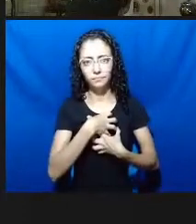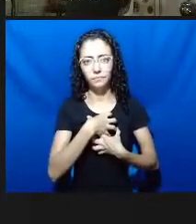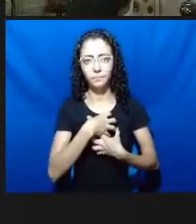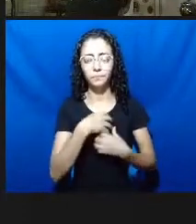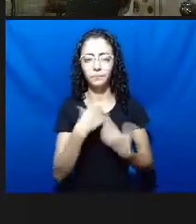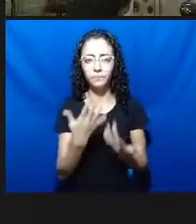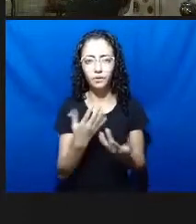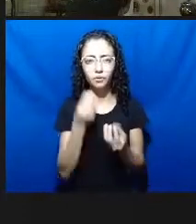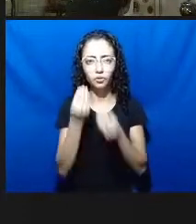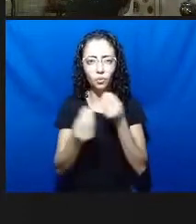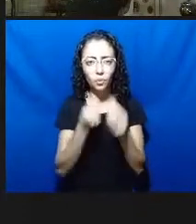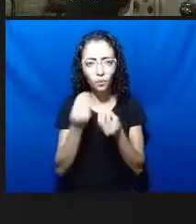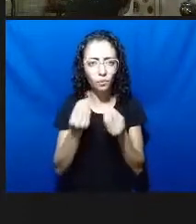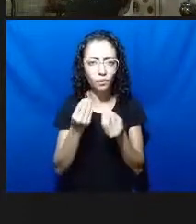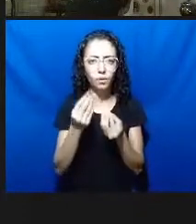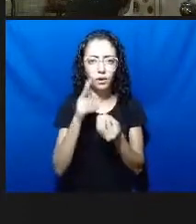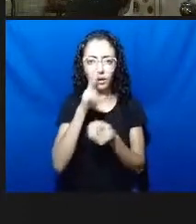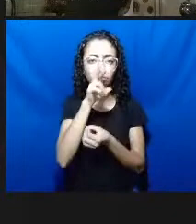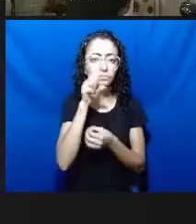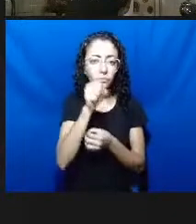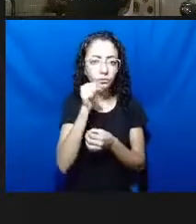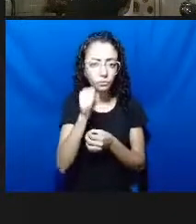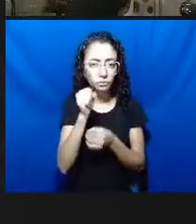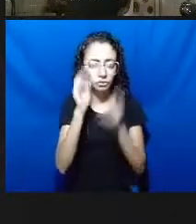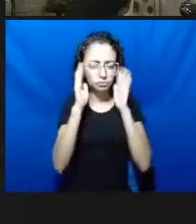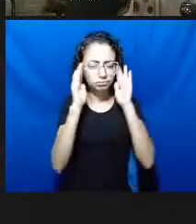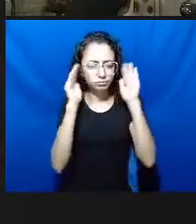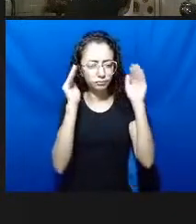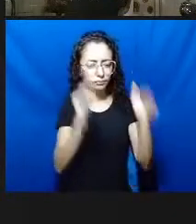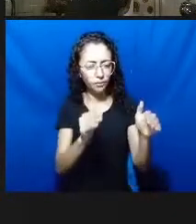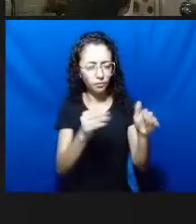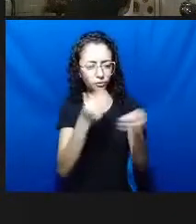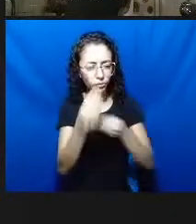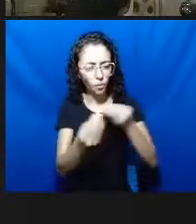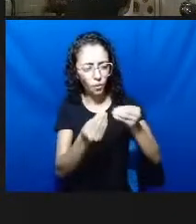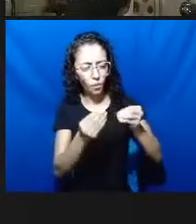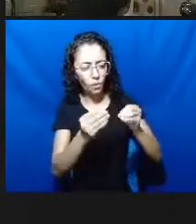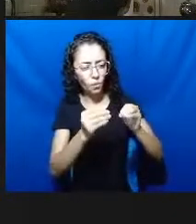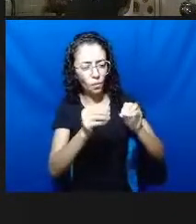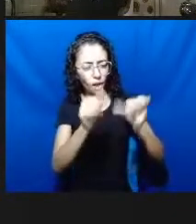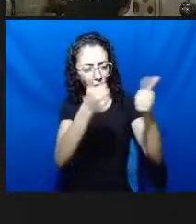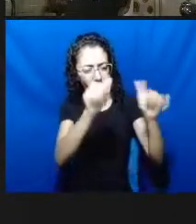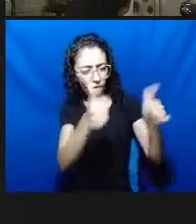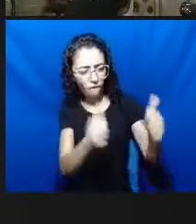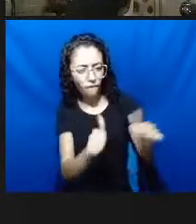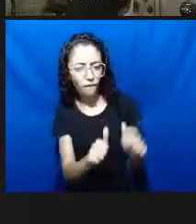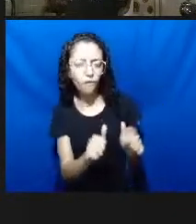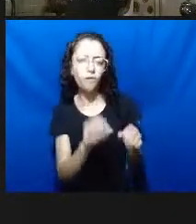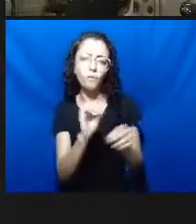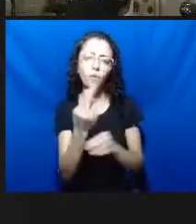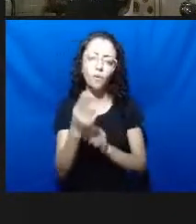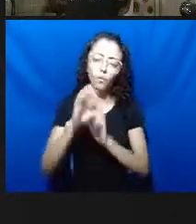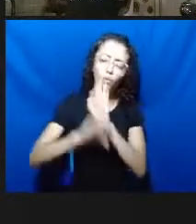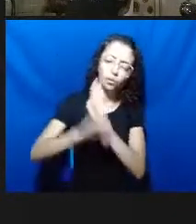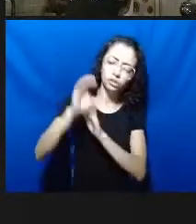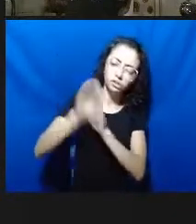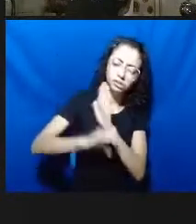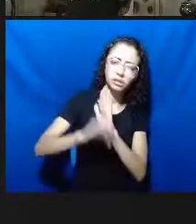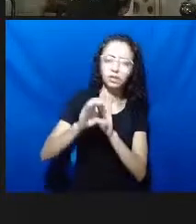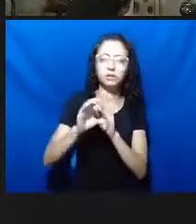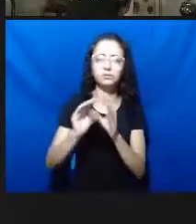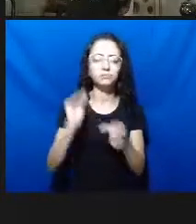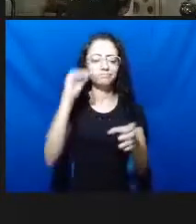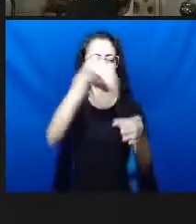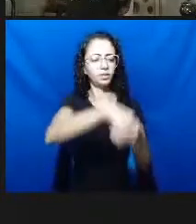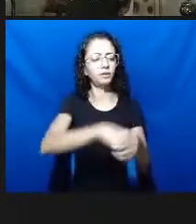concentração, seja através da forma, seja através do conceito, seja através do que for que está impregnado naquele objeto,